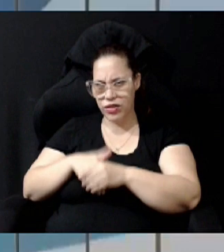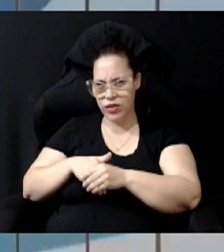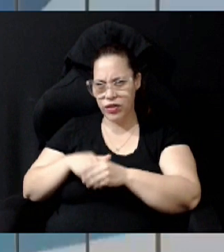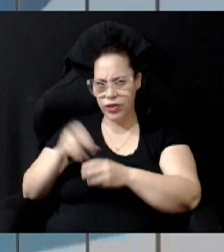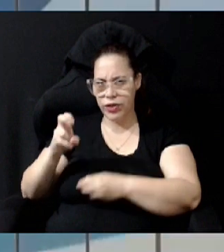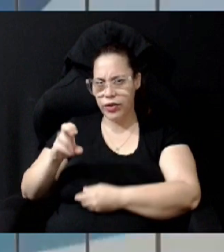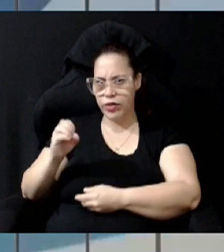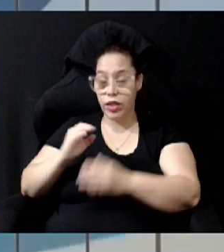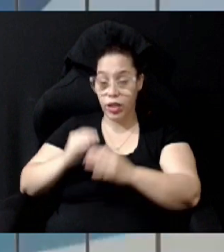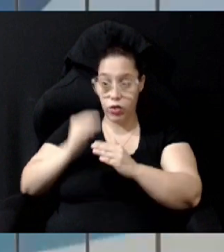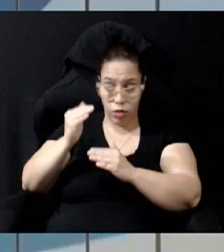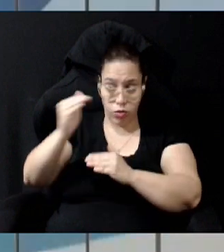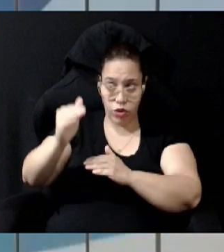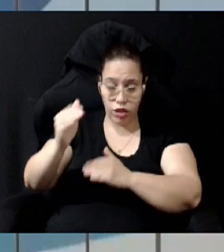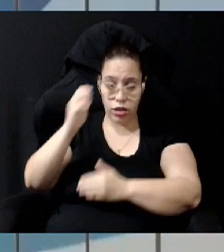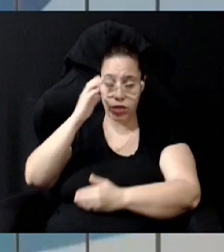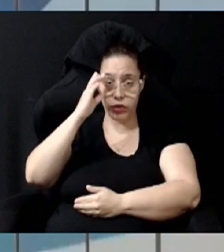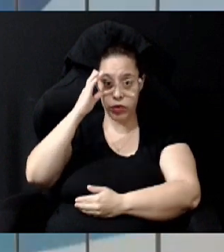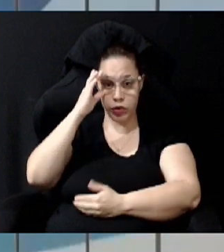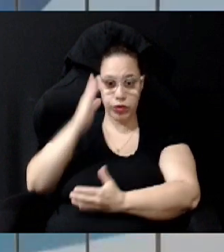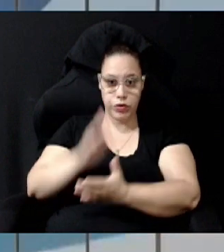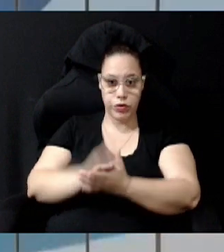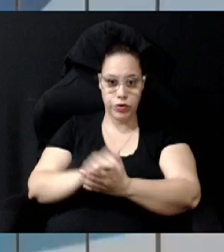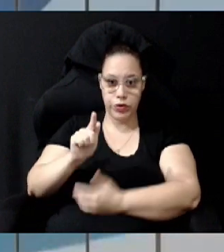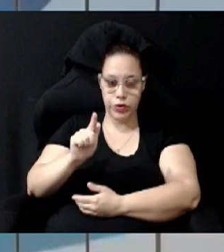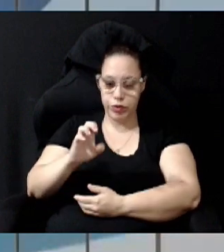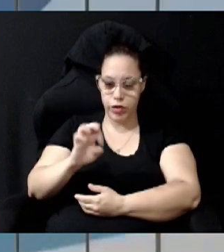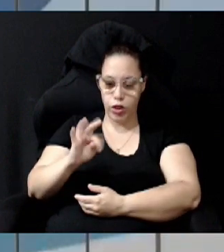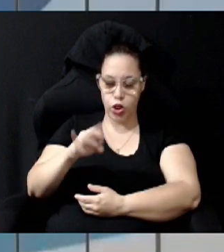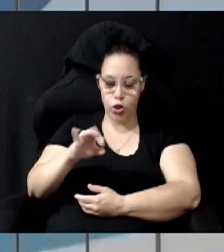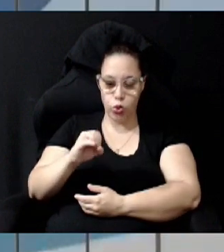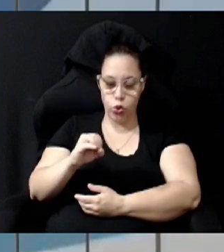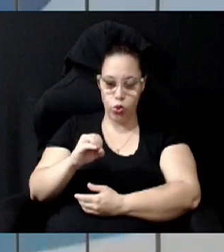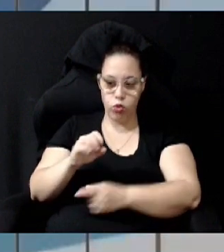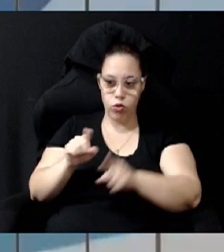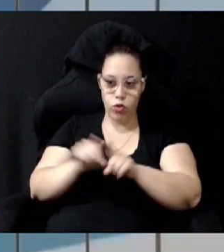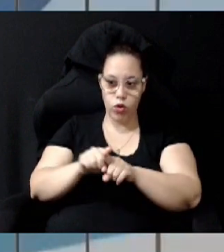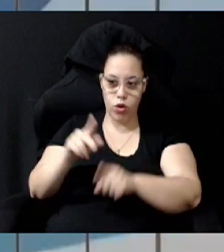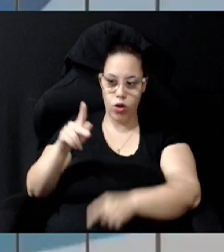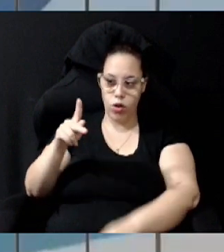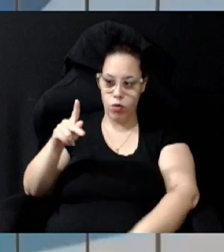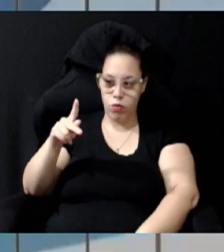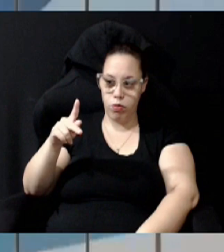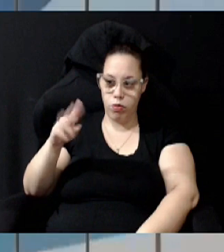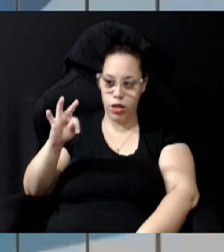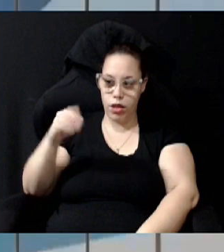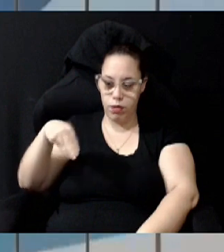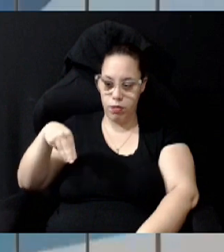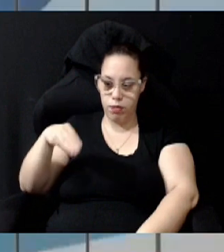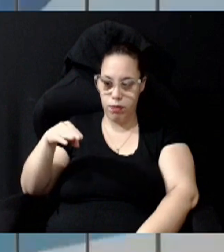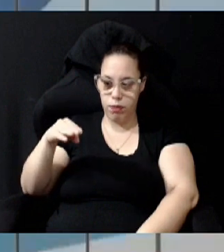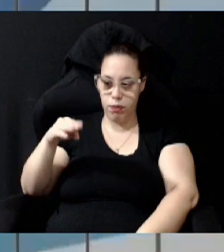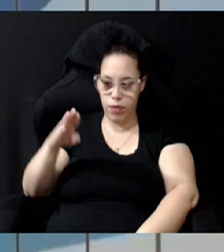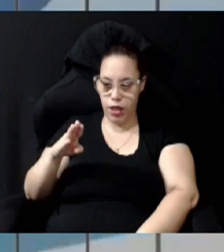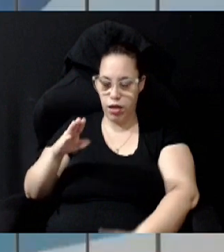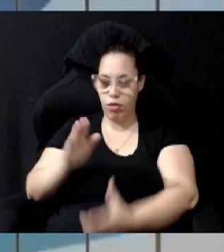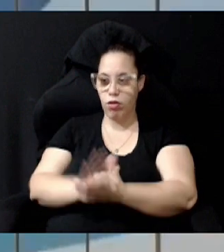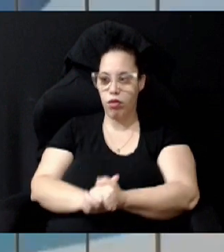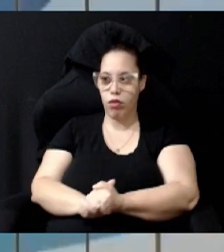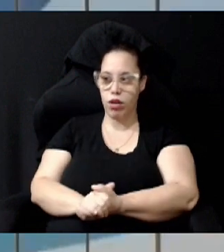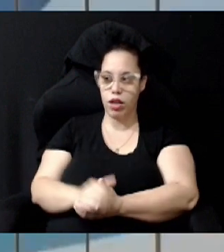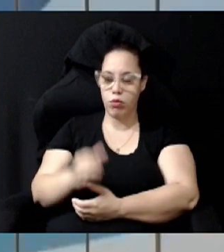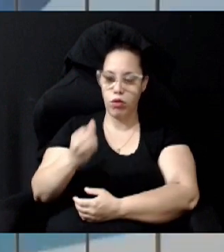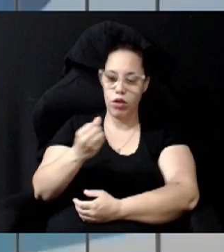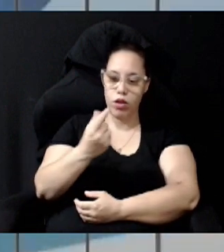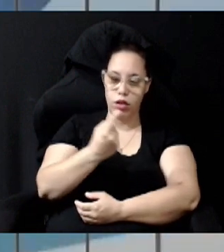né? Getúlio, PTB, Juscelino, PSD. Em 61 venceu um